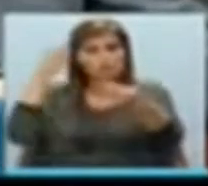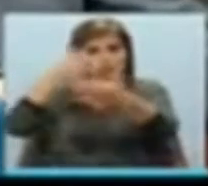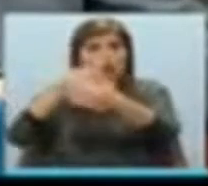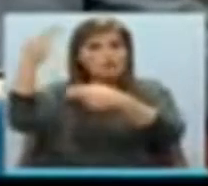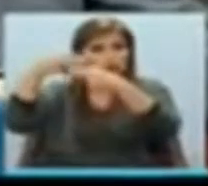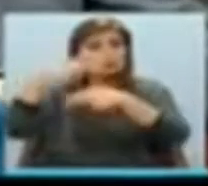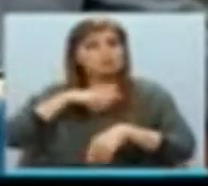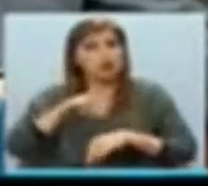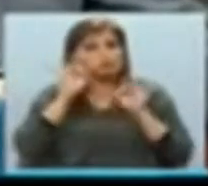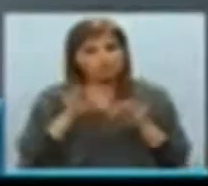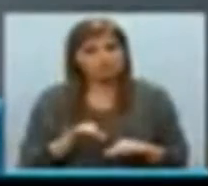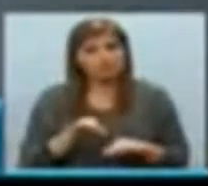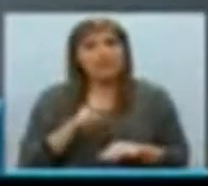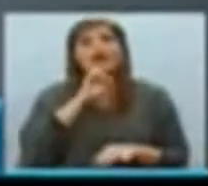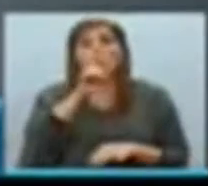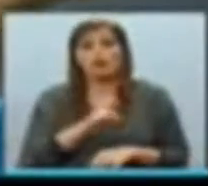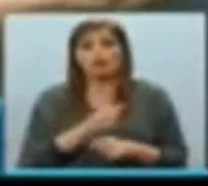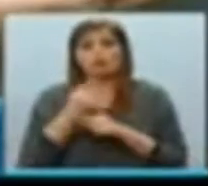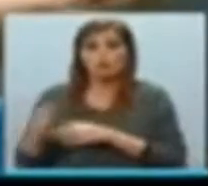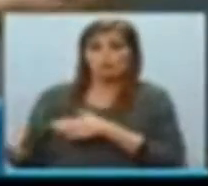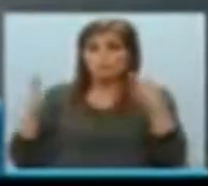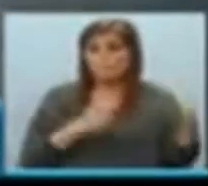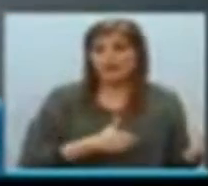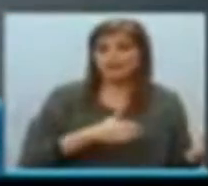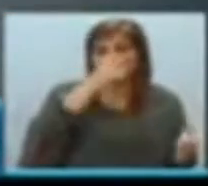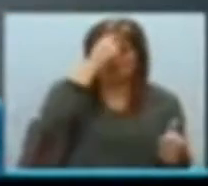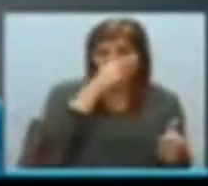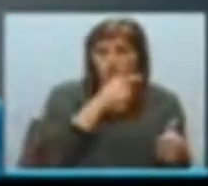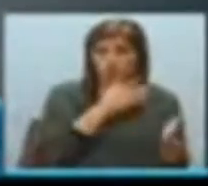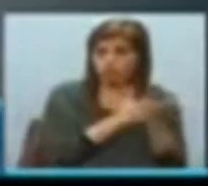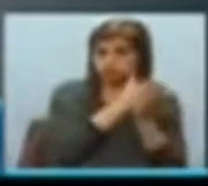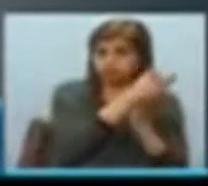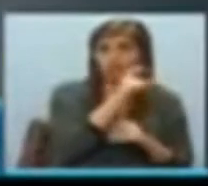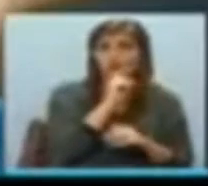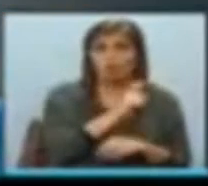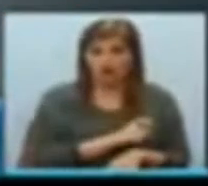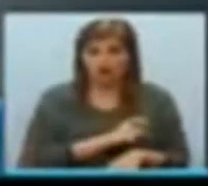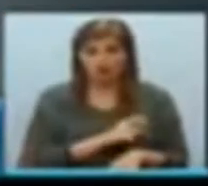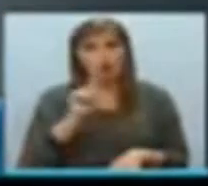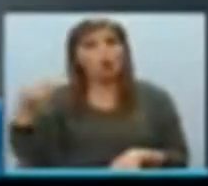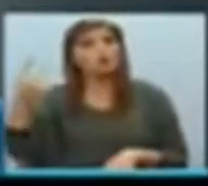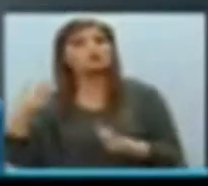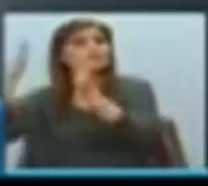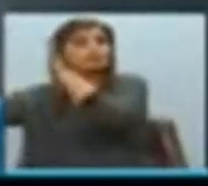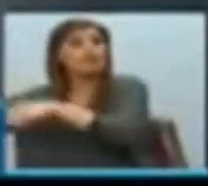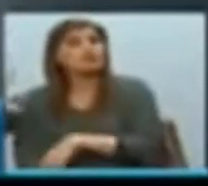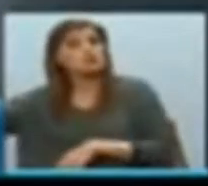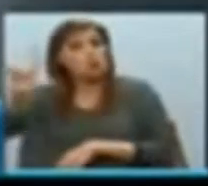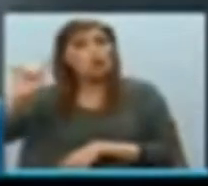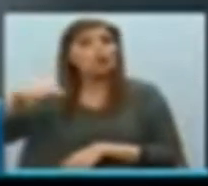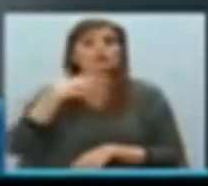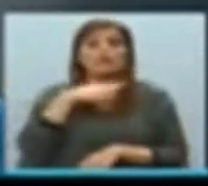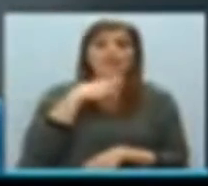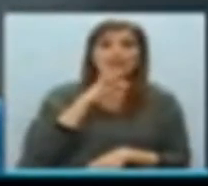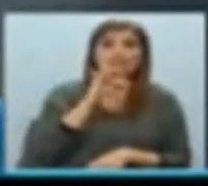teve na guarda porque parte da história também se passa na cidade da guarda outra participação em lisboa outra parte da formoso